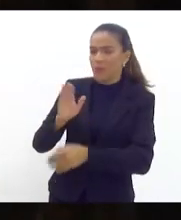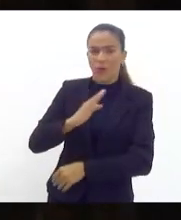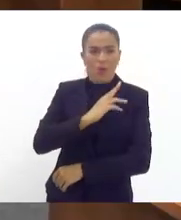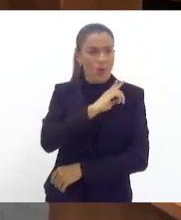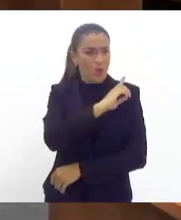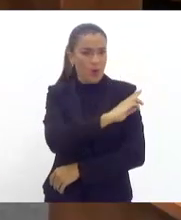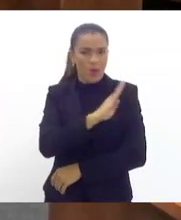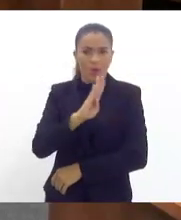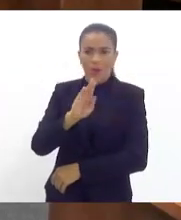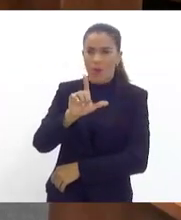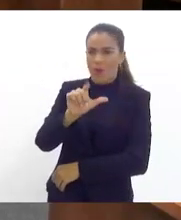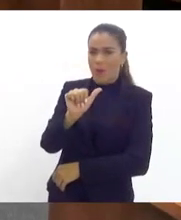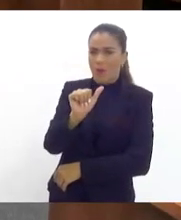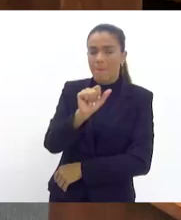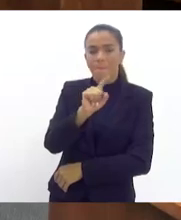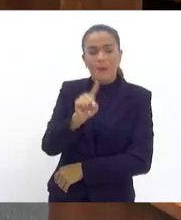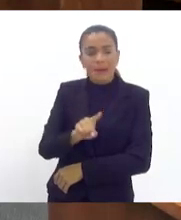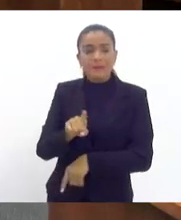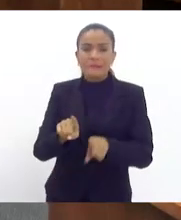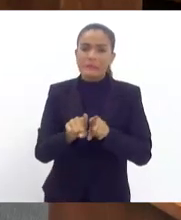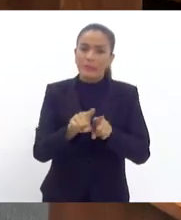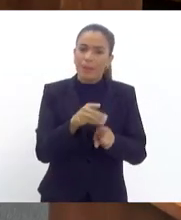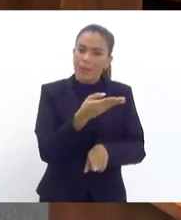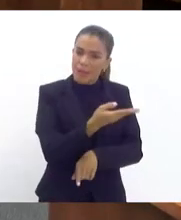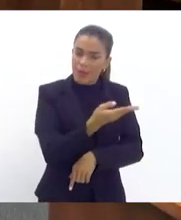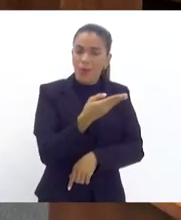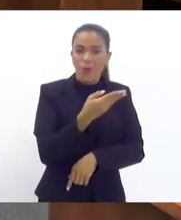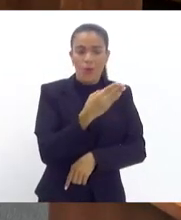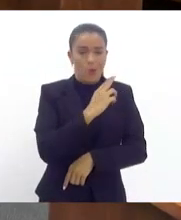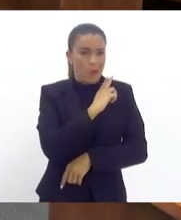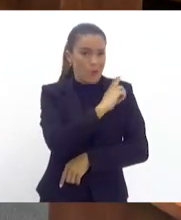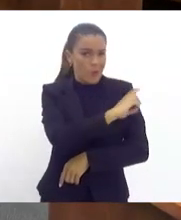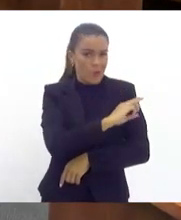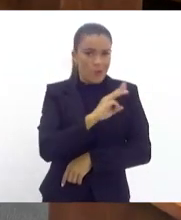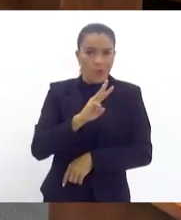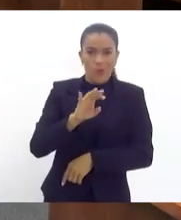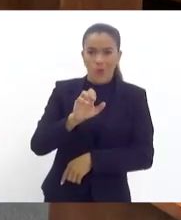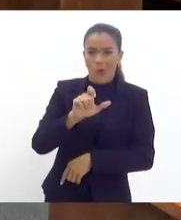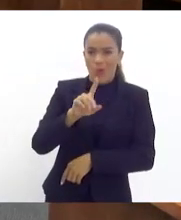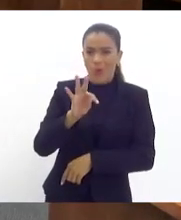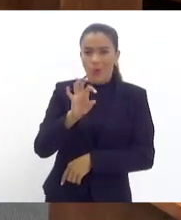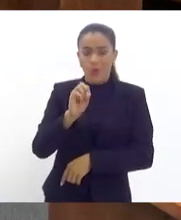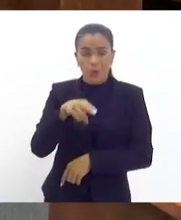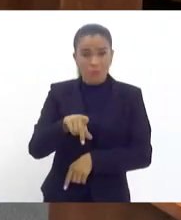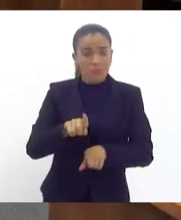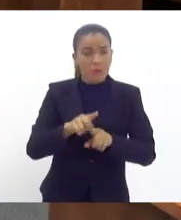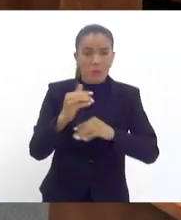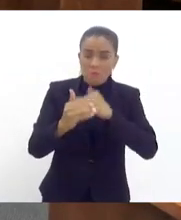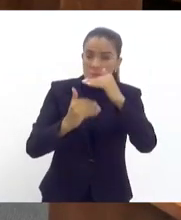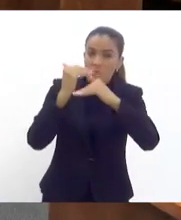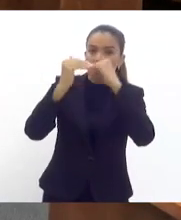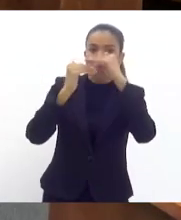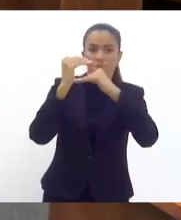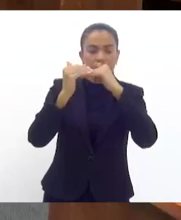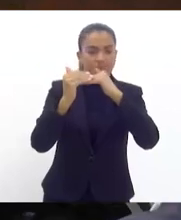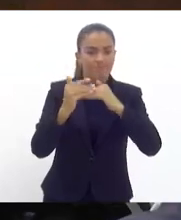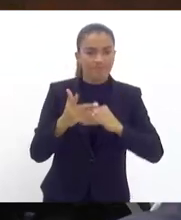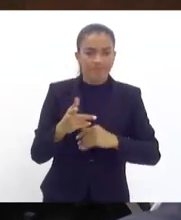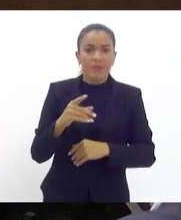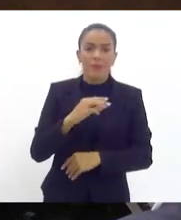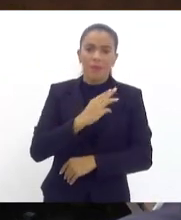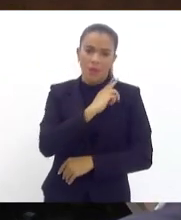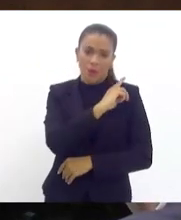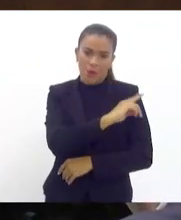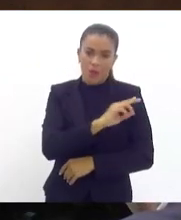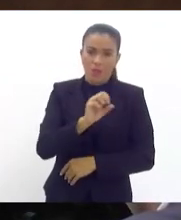parabenizar o Dr Hilton que tem feito um trabalho digno de excelência elevaram a integração para um outro patamar ao coronel